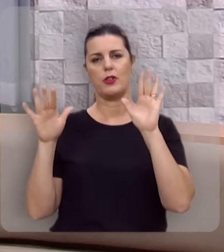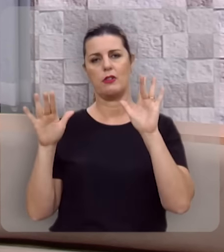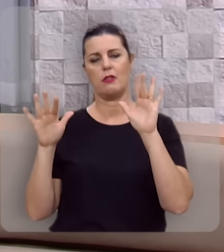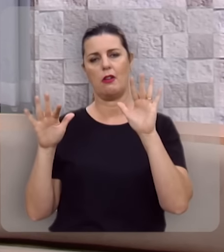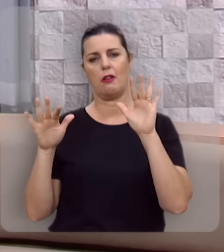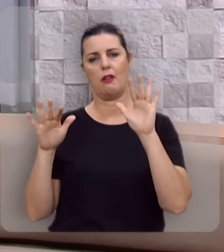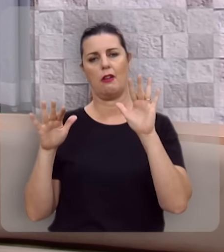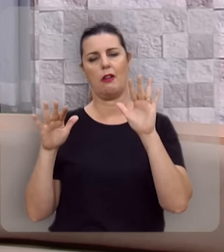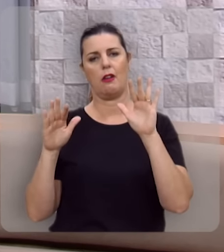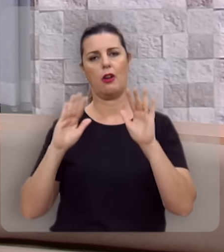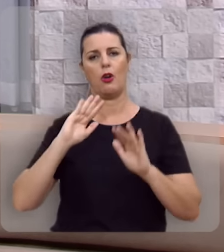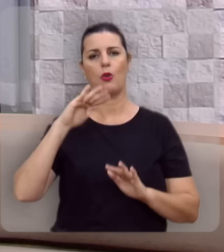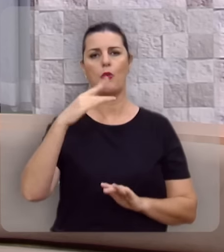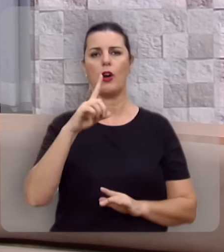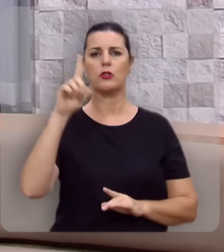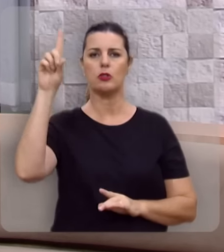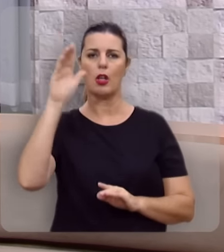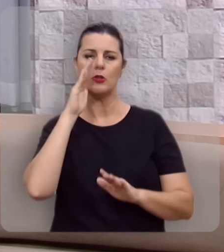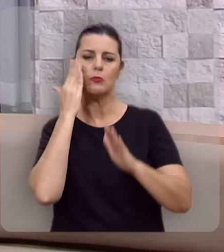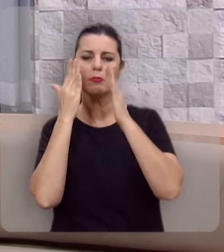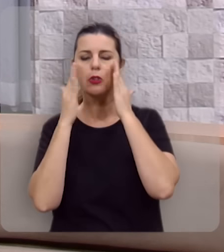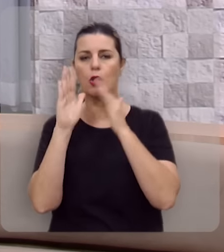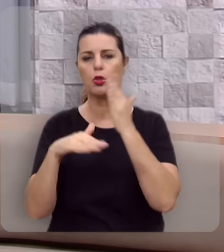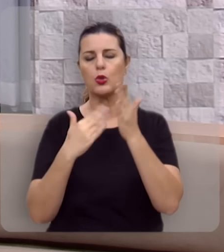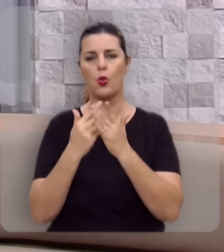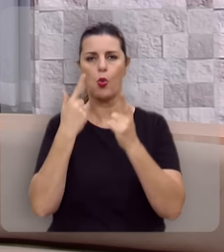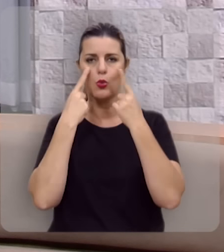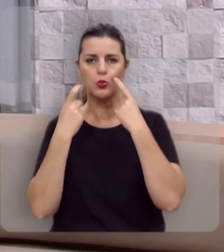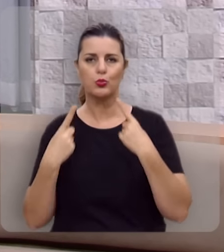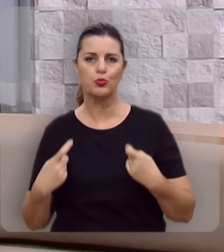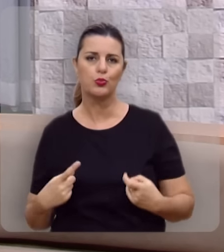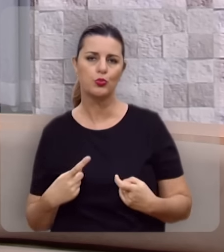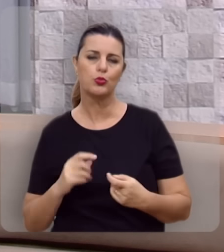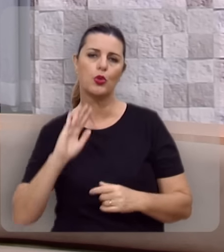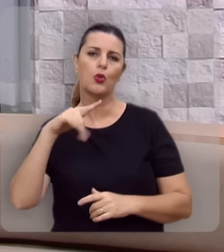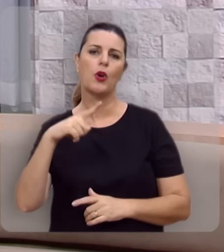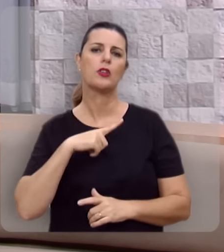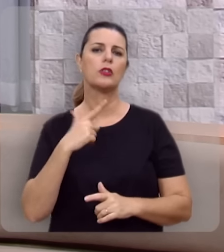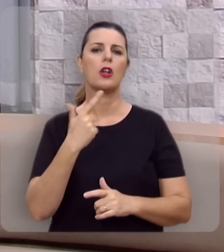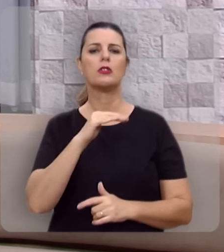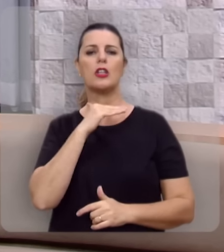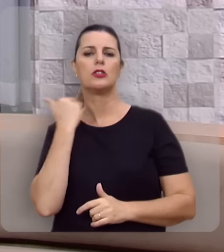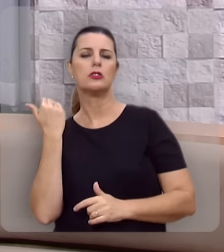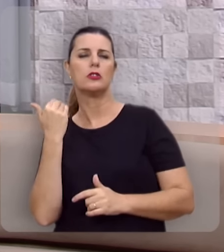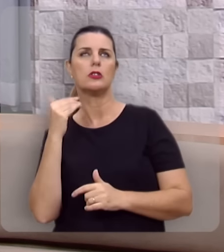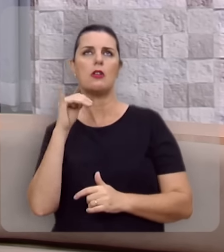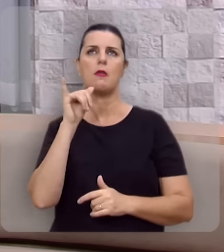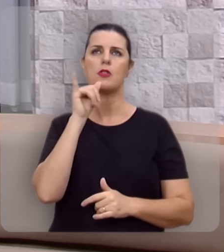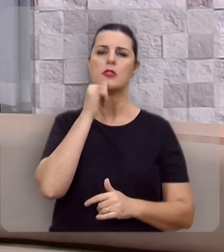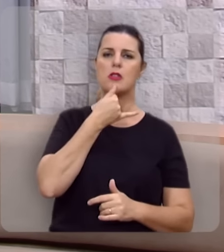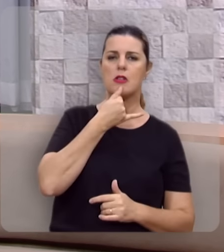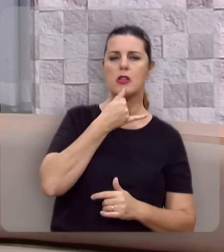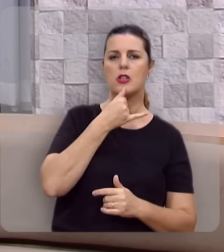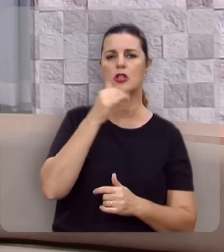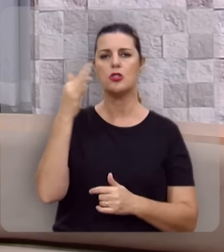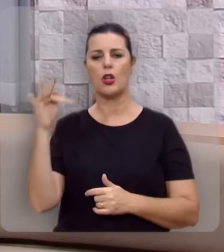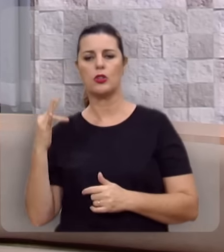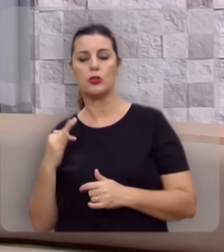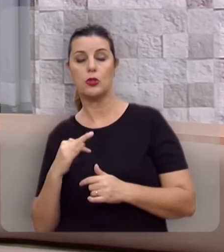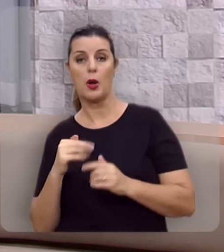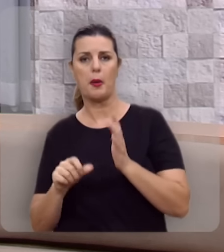de Deus. Quando Deus enxugar enxugado dos nossos olhos toda lágrima. Quando não haverá nem luto, nem pranto, nem dor, porque